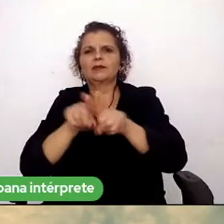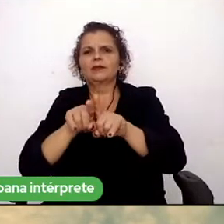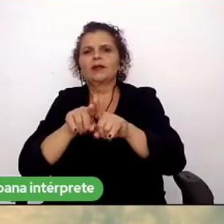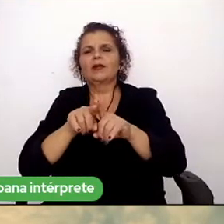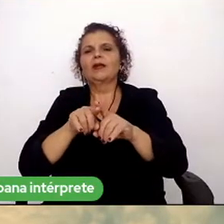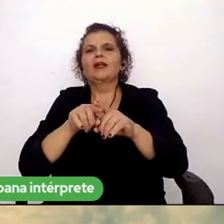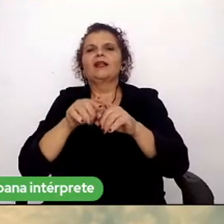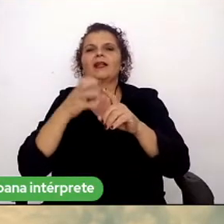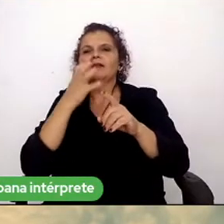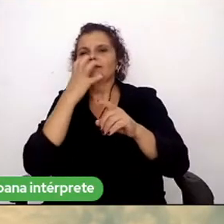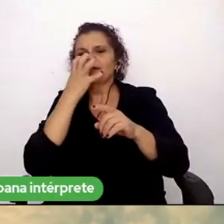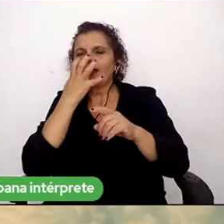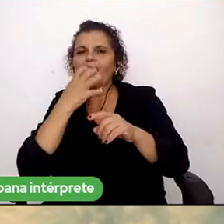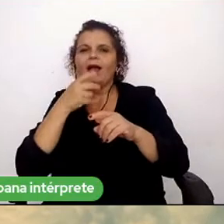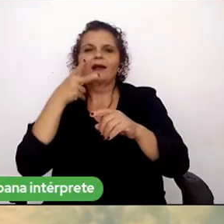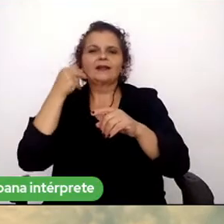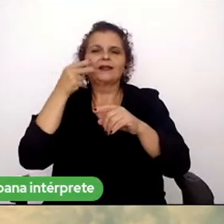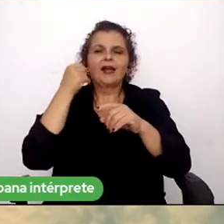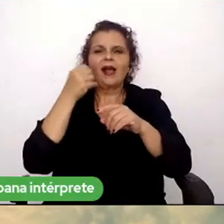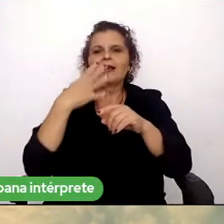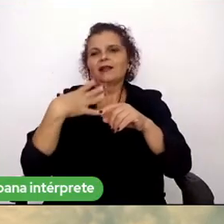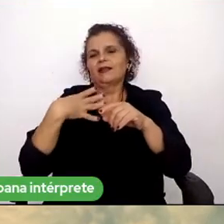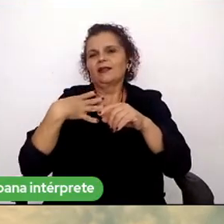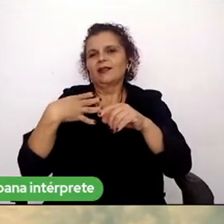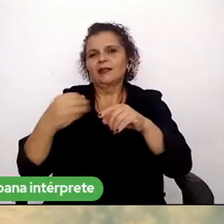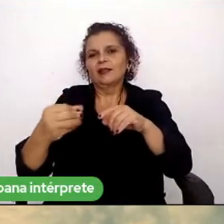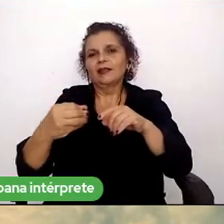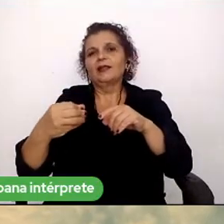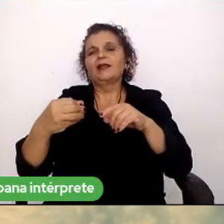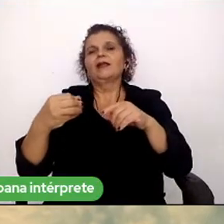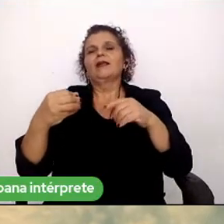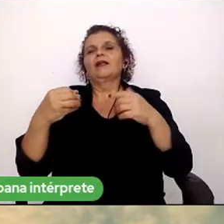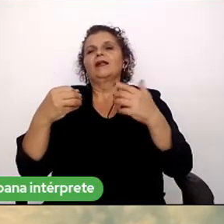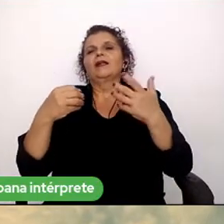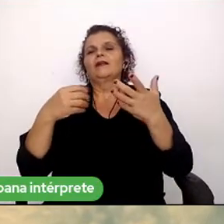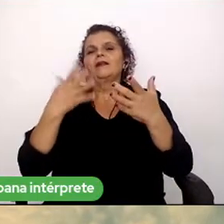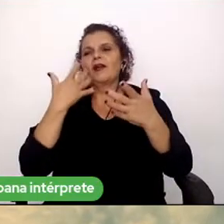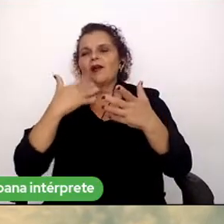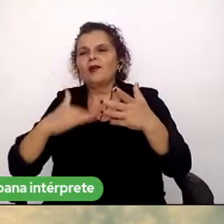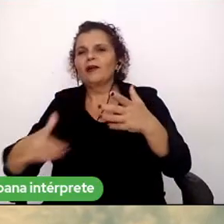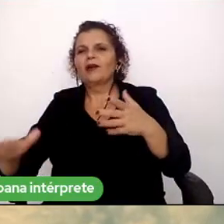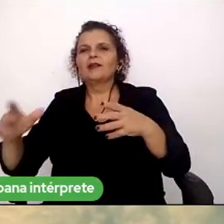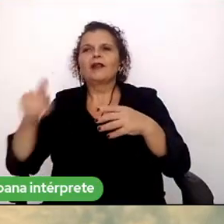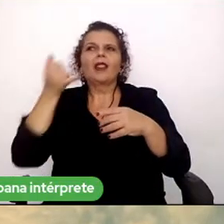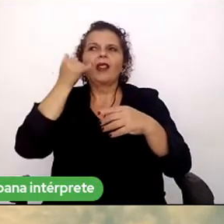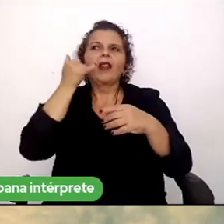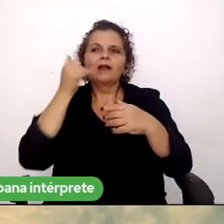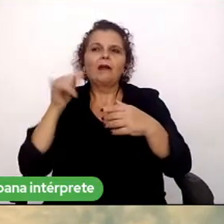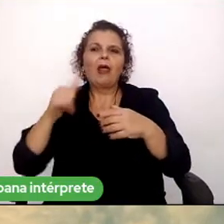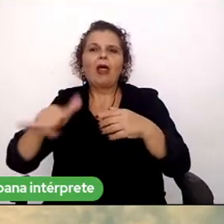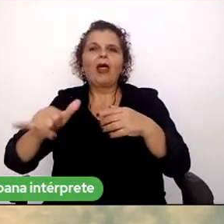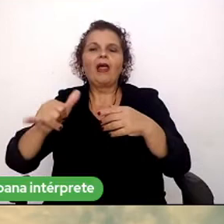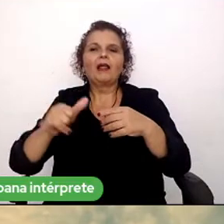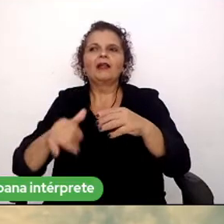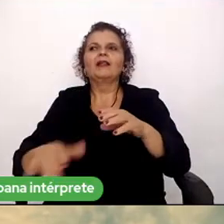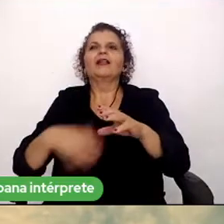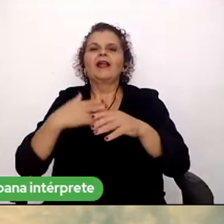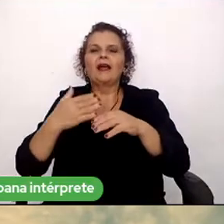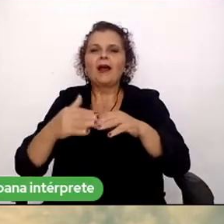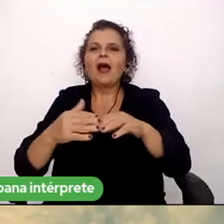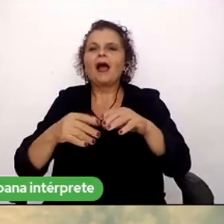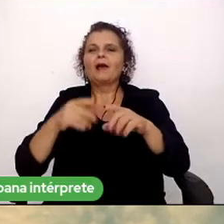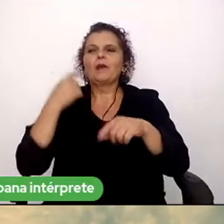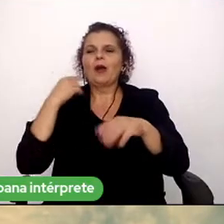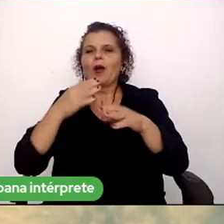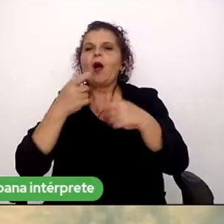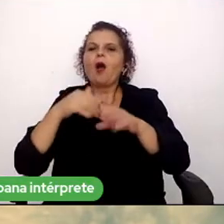pets, tem criança, tem interfone tocando, tem encomenda do Mercado Livre chegando,